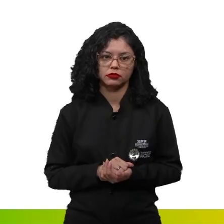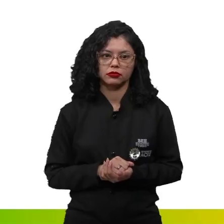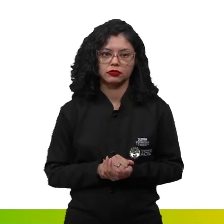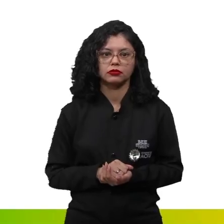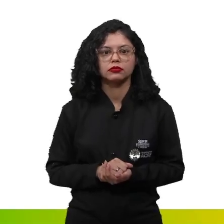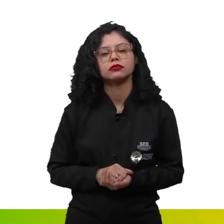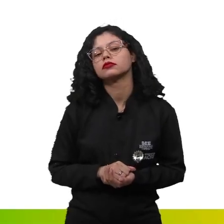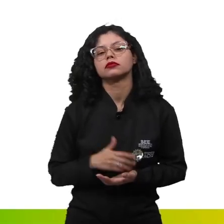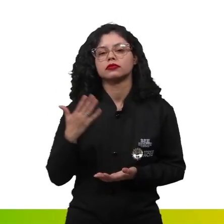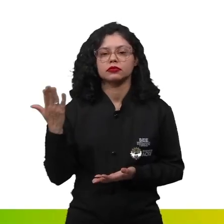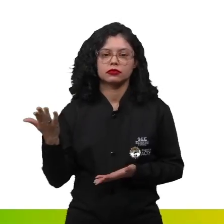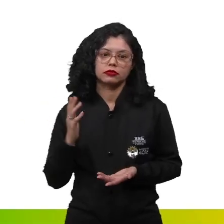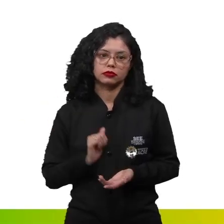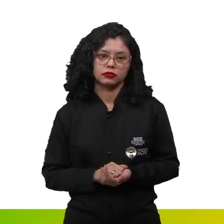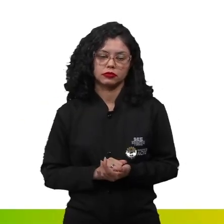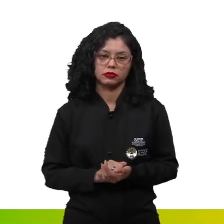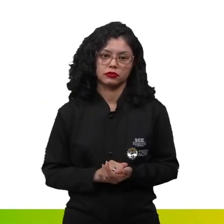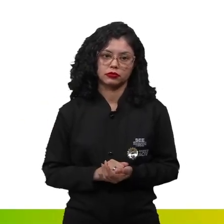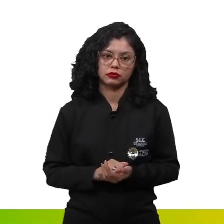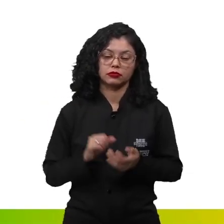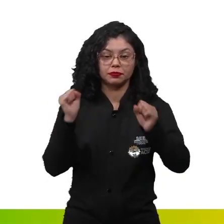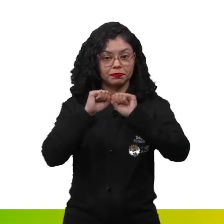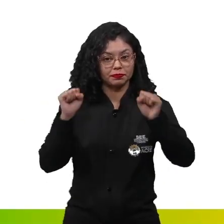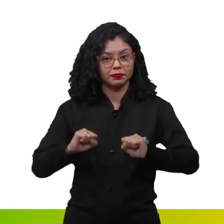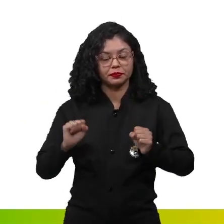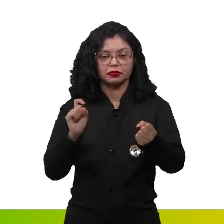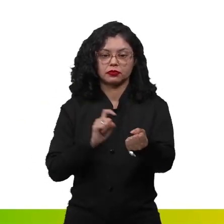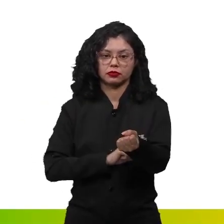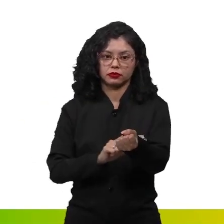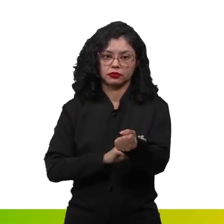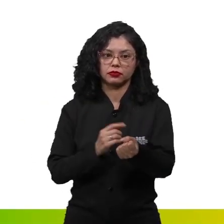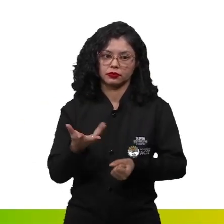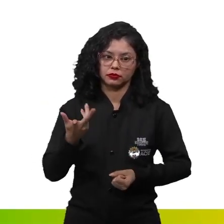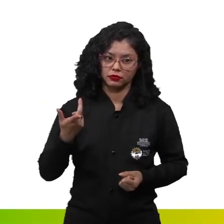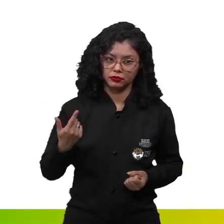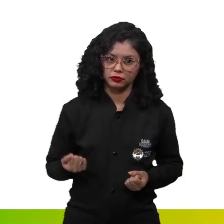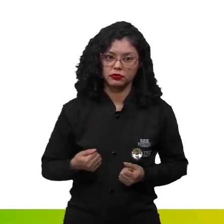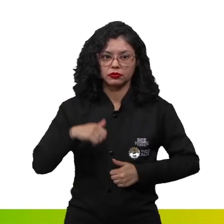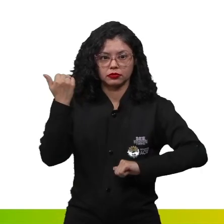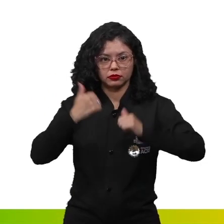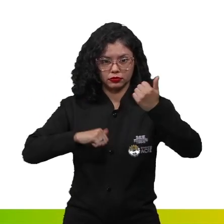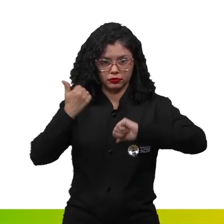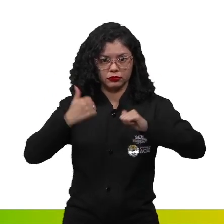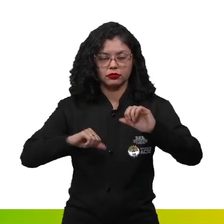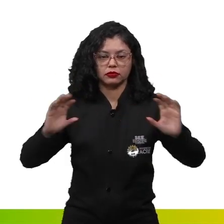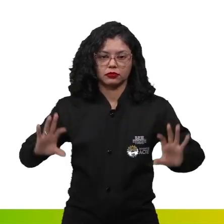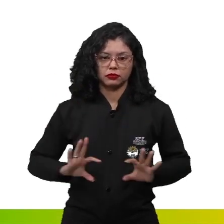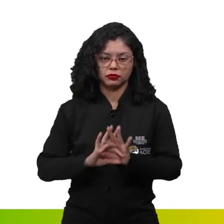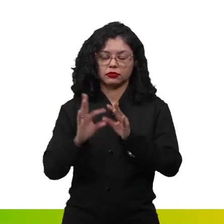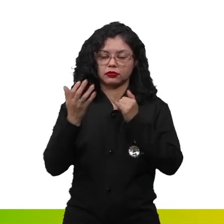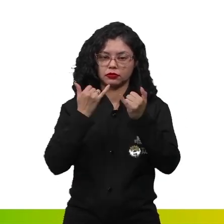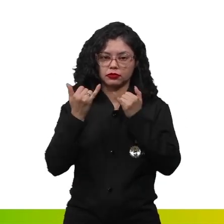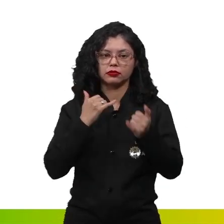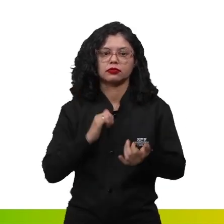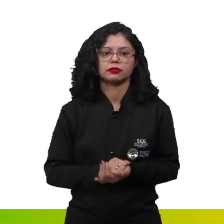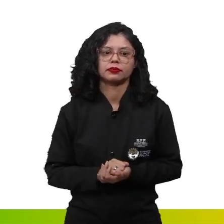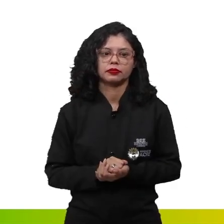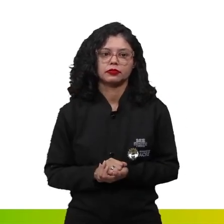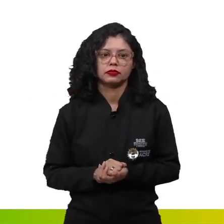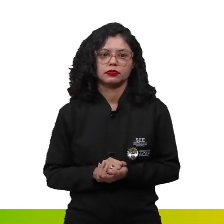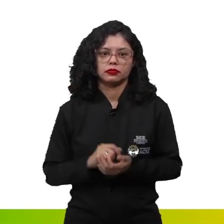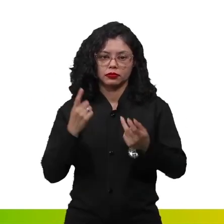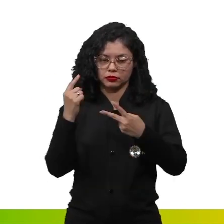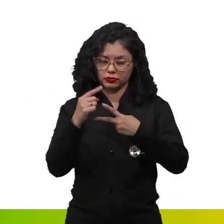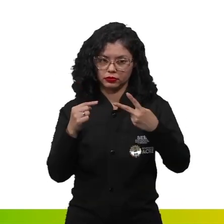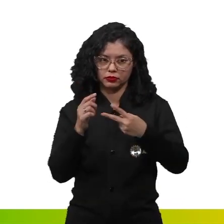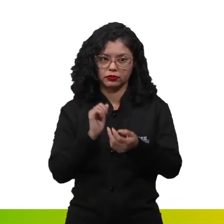só. A gente viu que o sistema nervoso, ele recebe, analisa e integra informações. Se divide